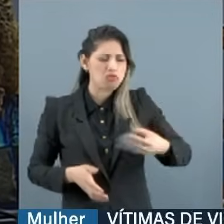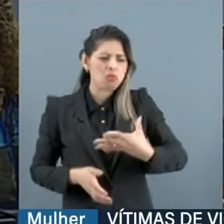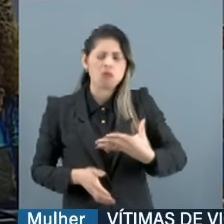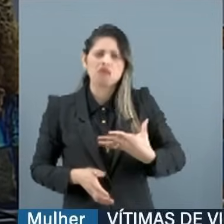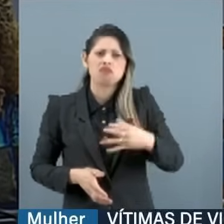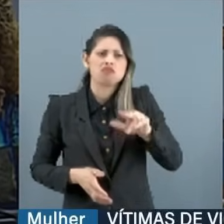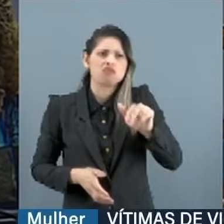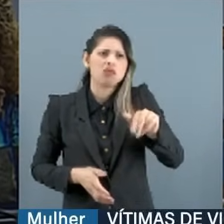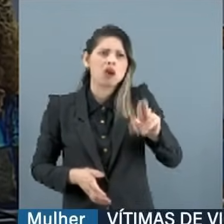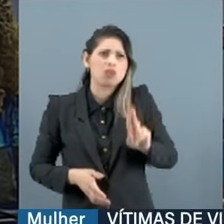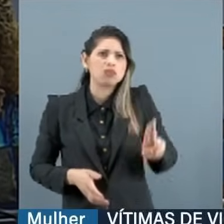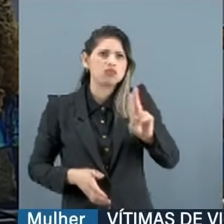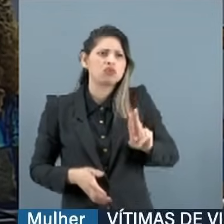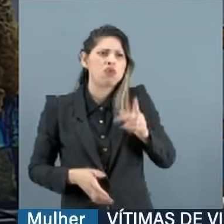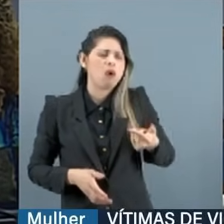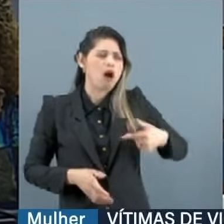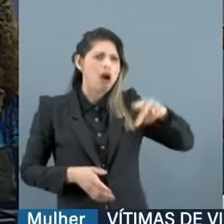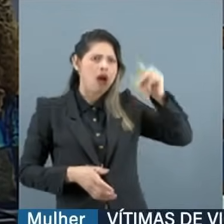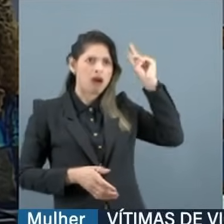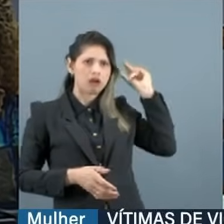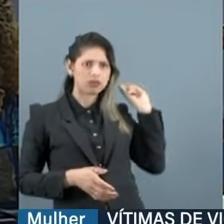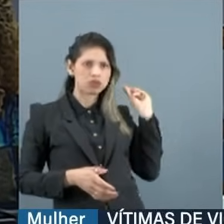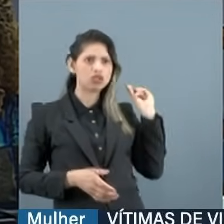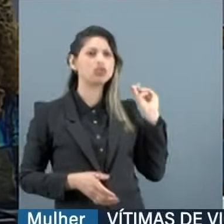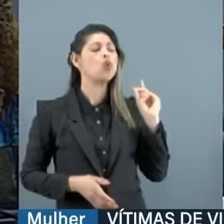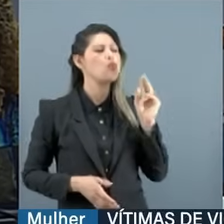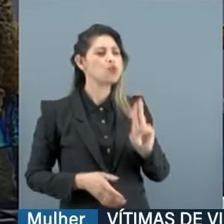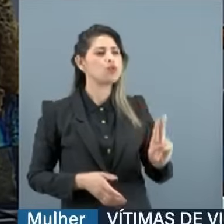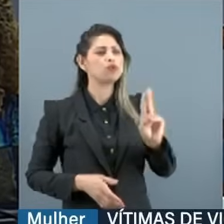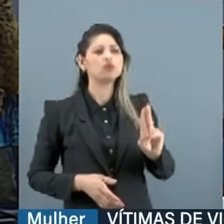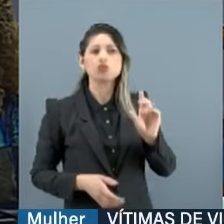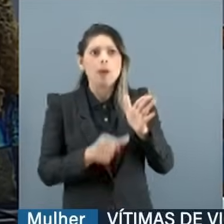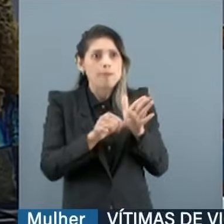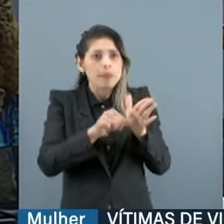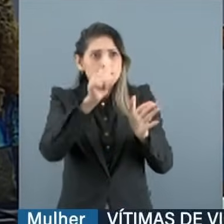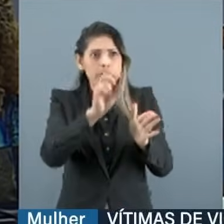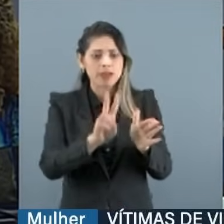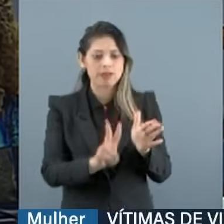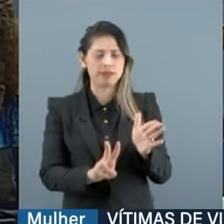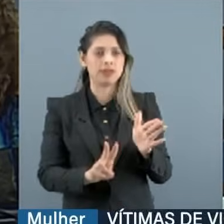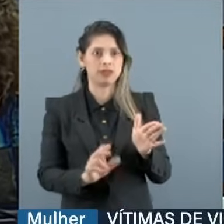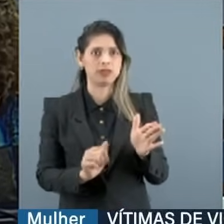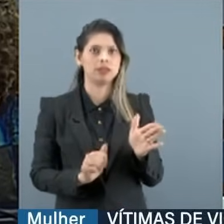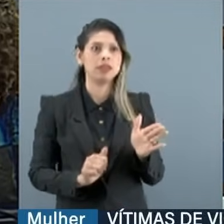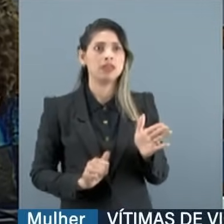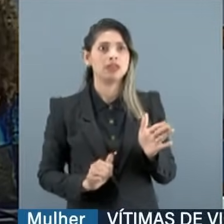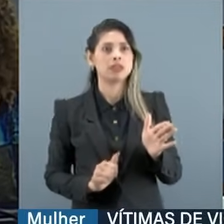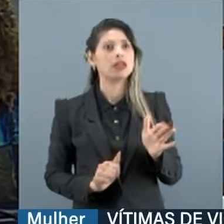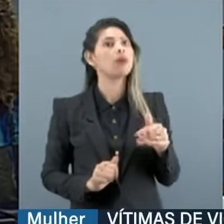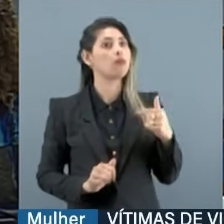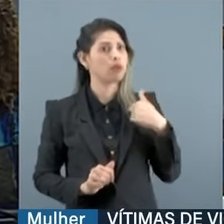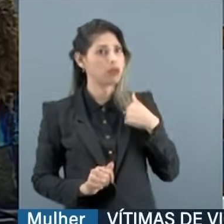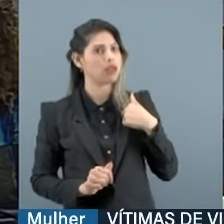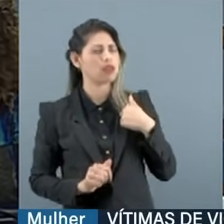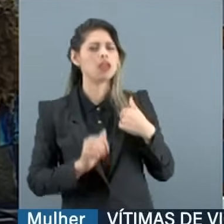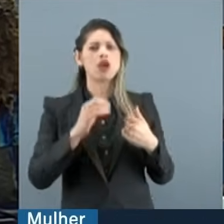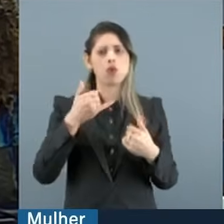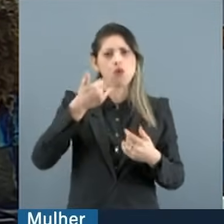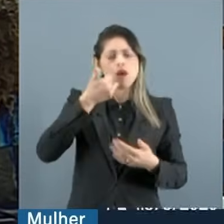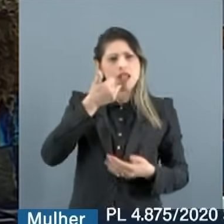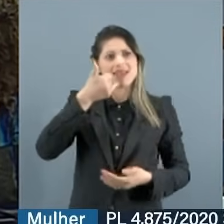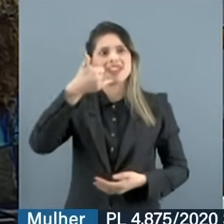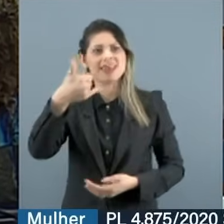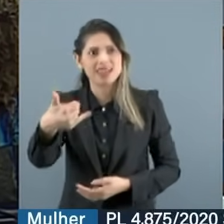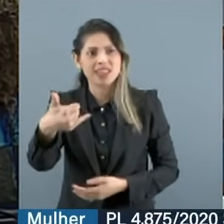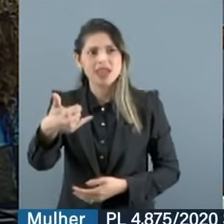usado apenas naquele encontro, ou apenas naquele encontro, né? E nisso eu falei com o presidente da República, e segundo